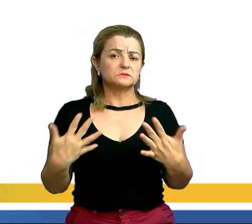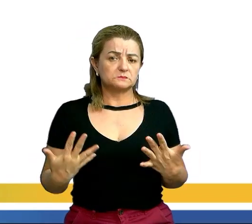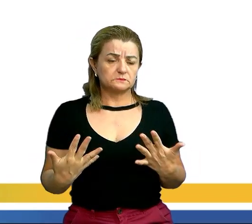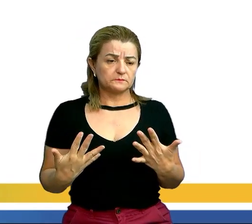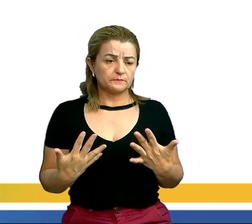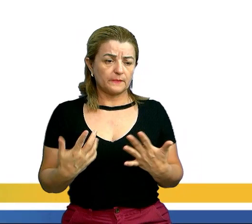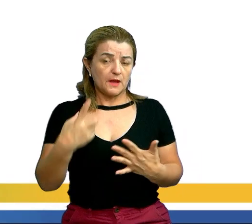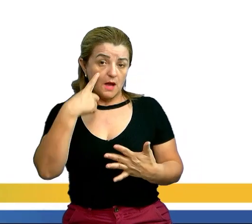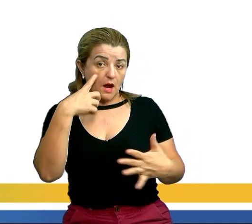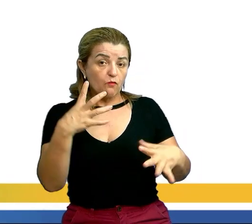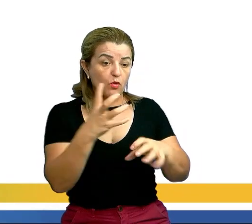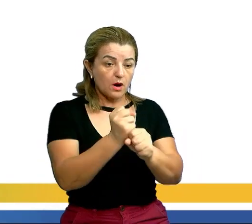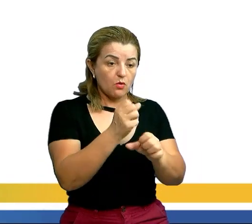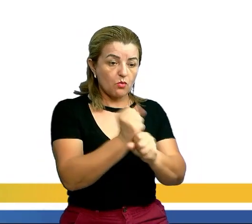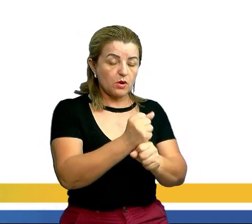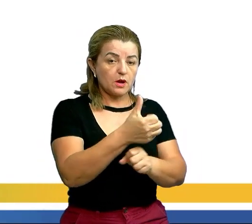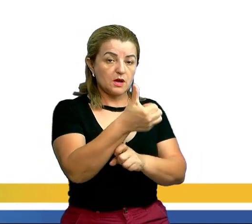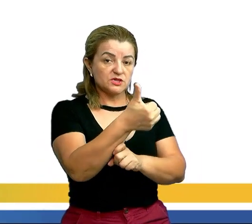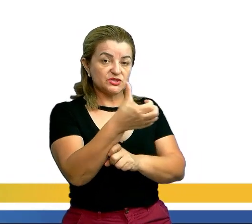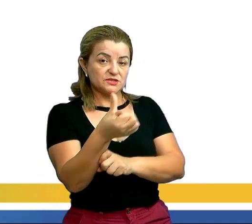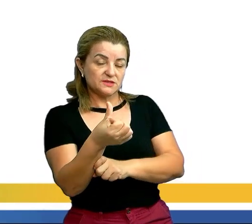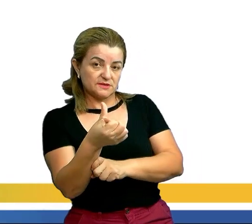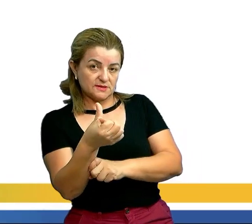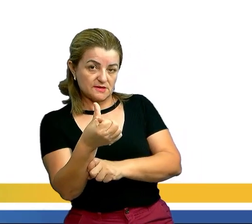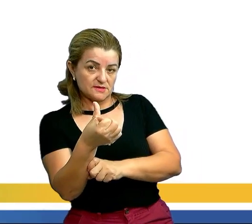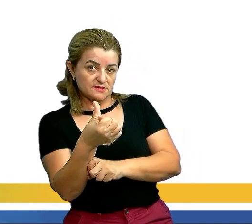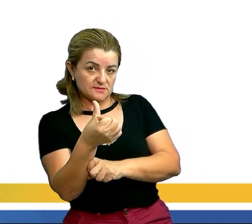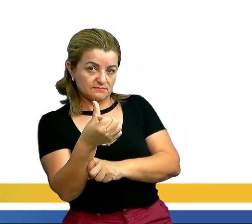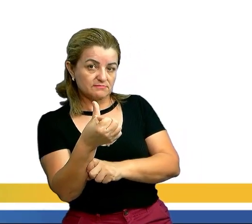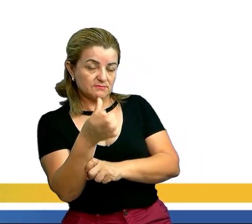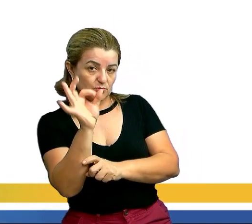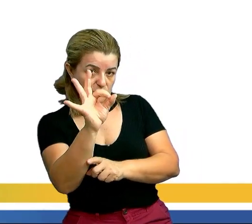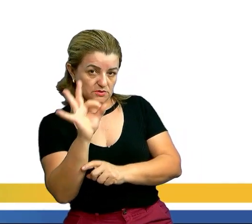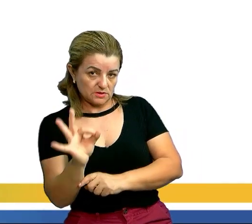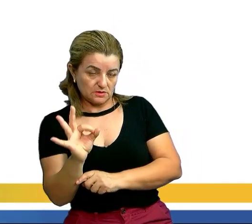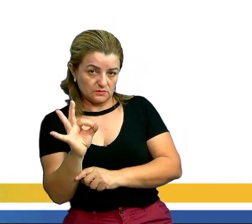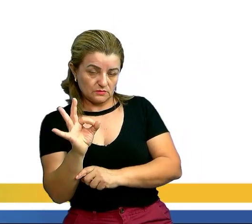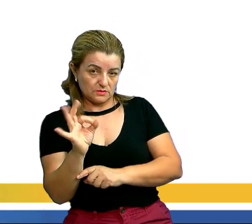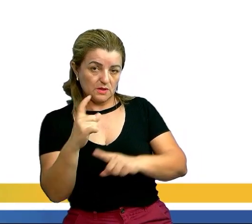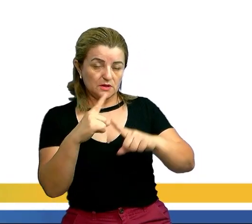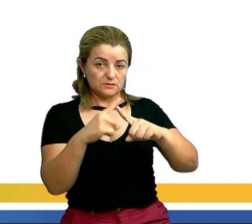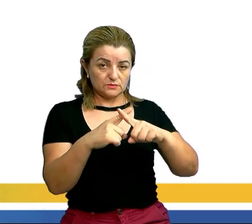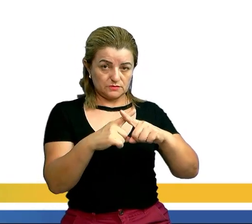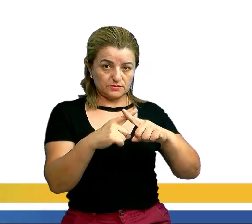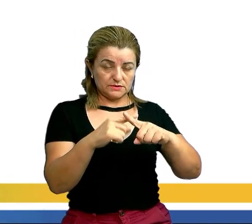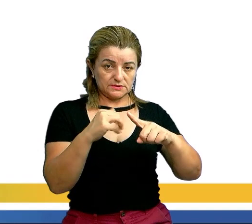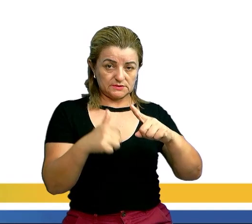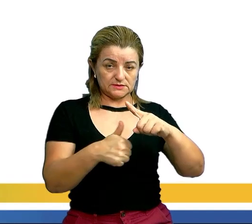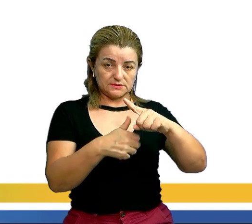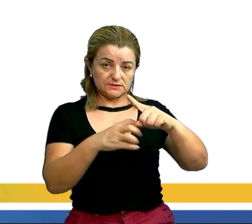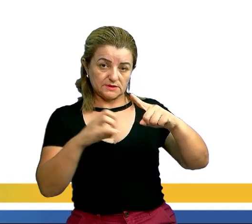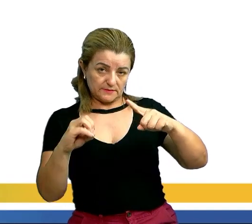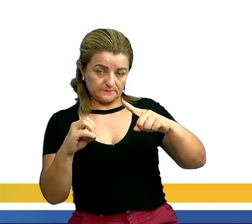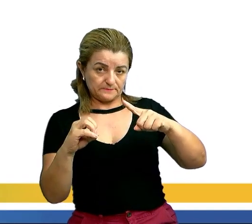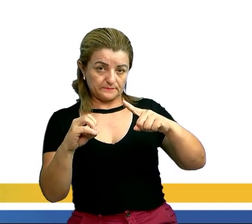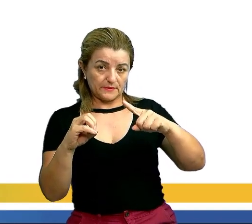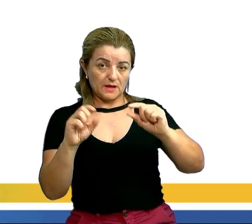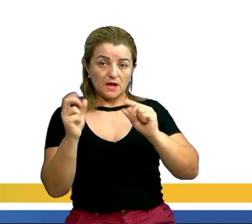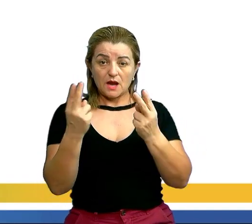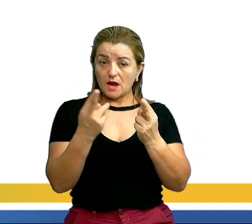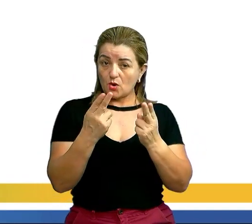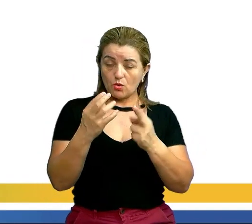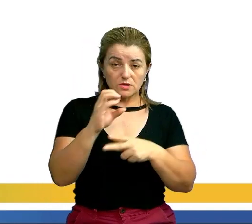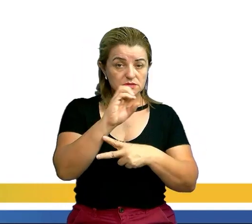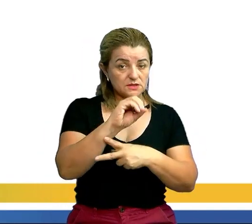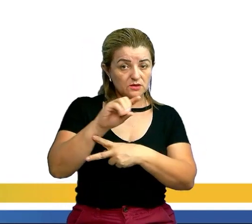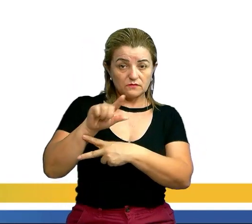Eu vou calcular 16% em cima de X. 16% é 16 sobre 100. É a mesma coisa que 0